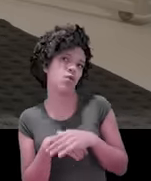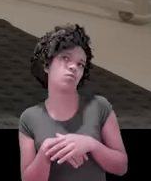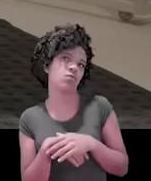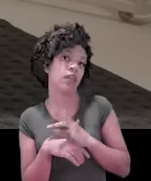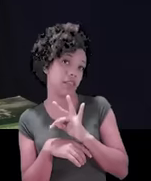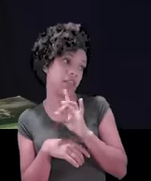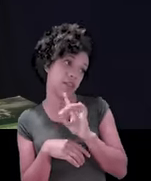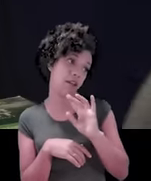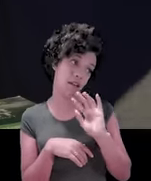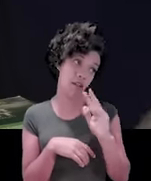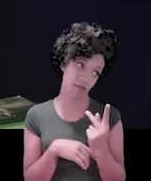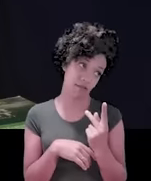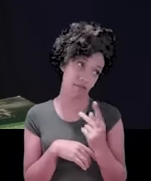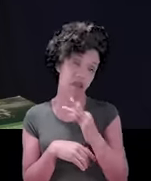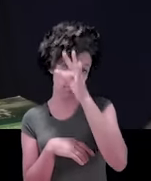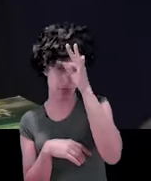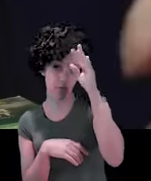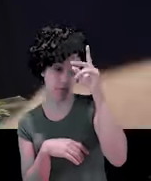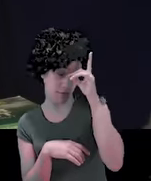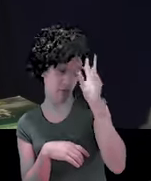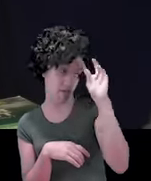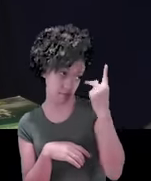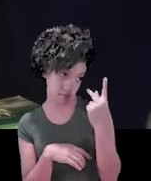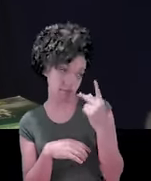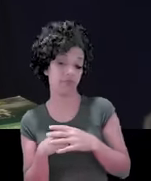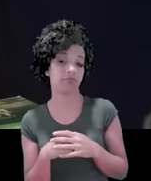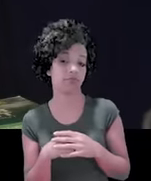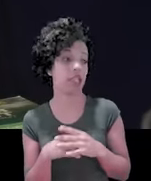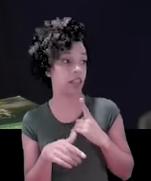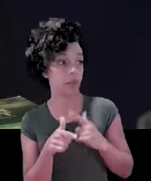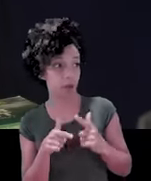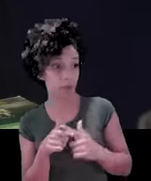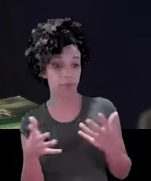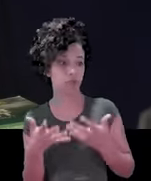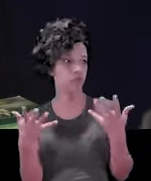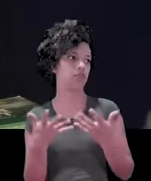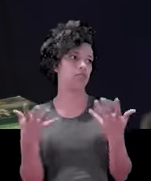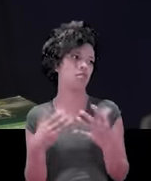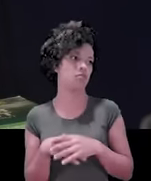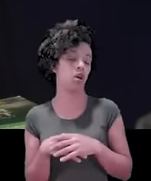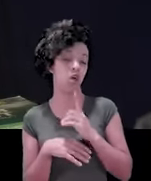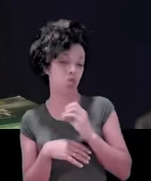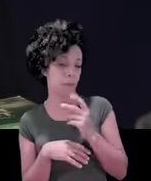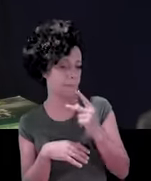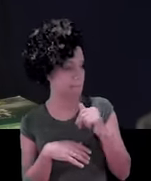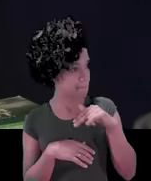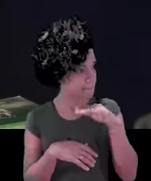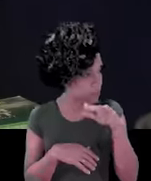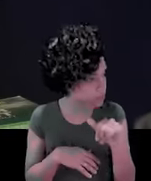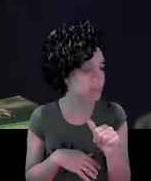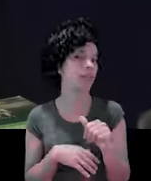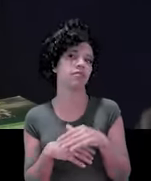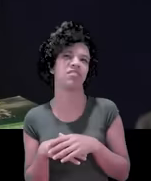vou jogando pbh TV HD em falta de dopamina não é então a gente falou com motivação assim dopamina ela